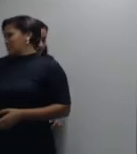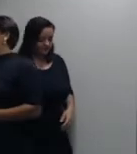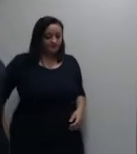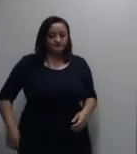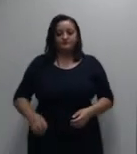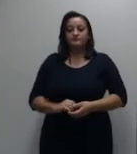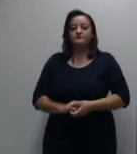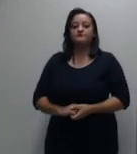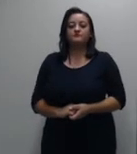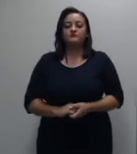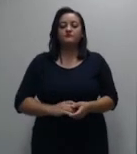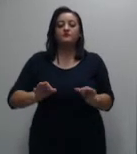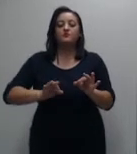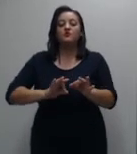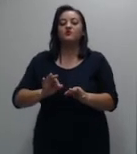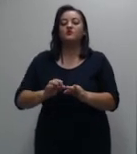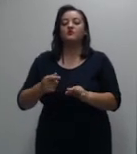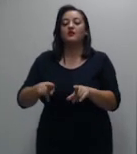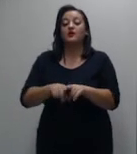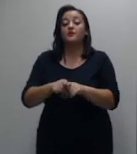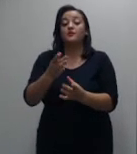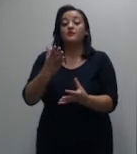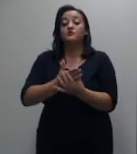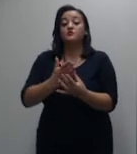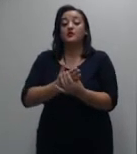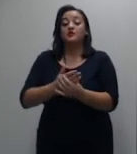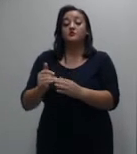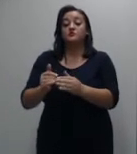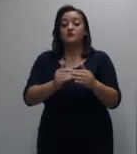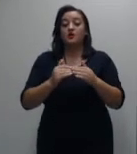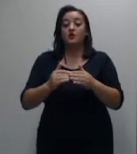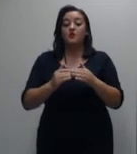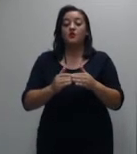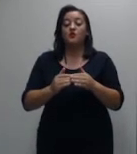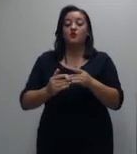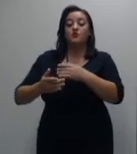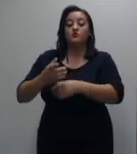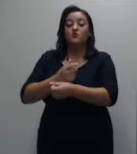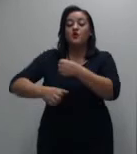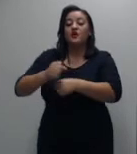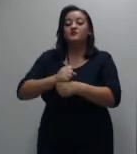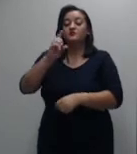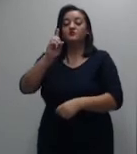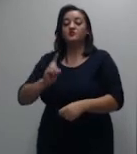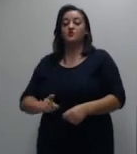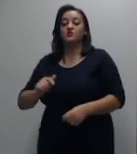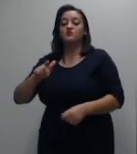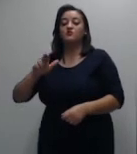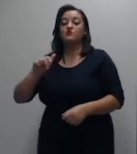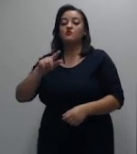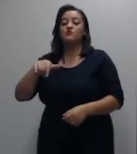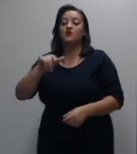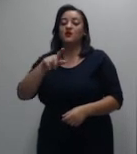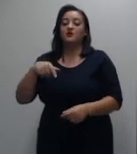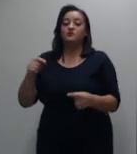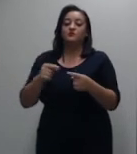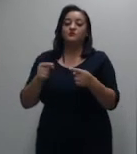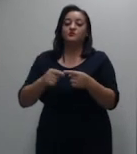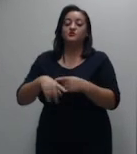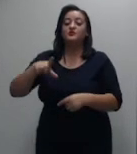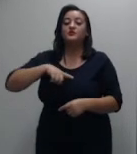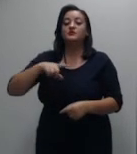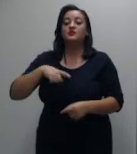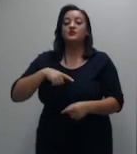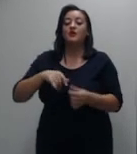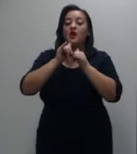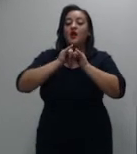das ilhas caimão ação em face de seu rei diretor Luiz Alberto de Almeida objetivo de obter a declaração